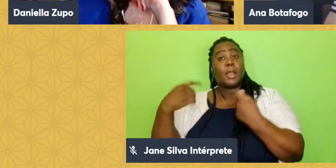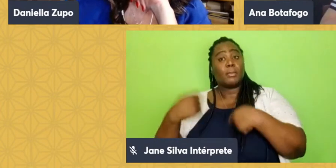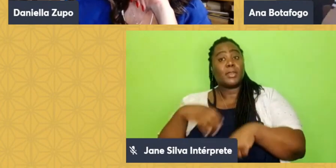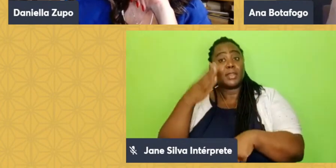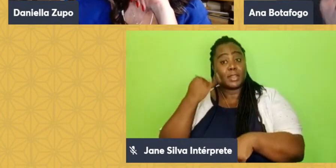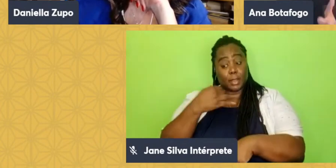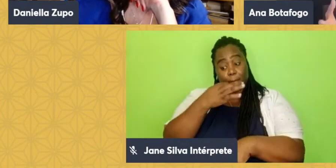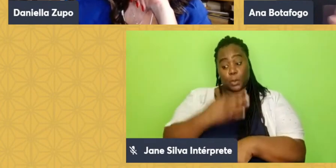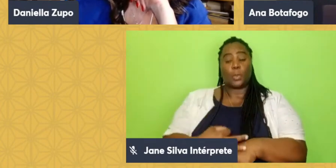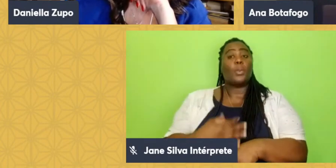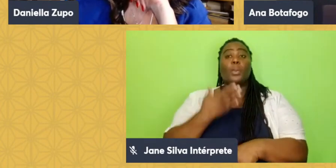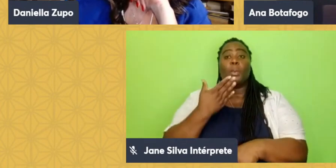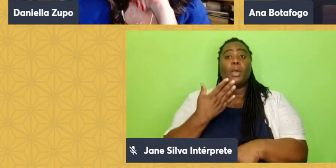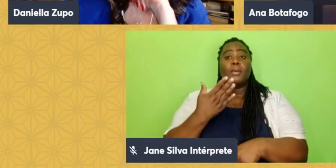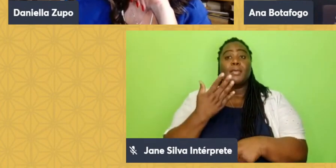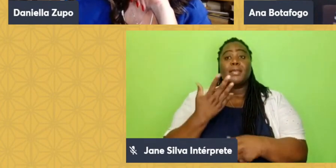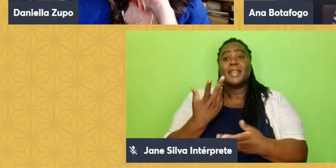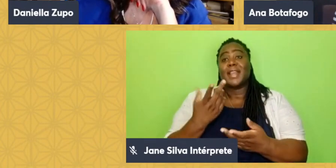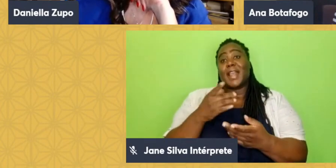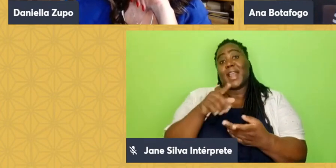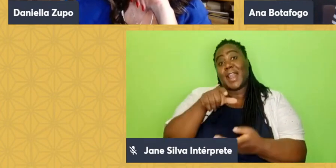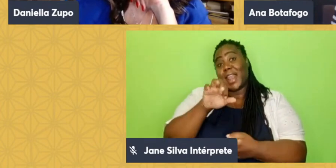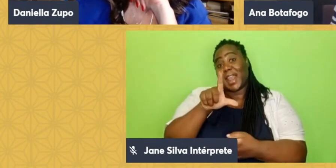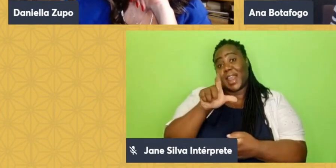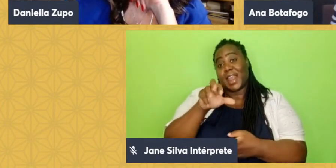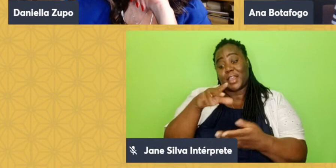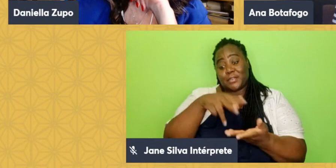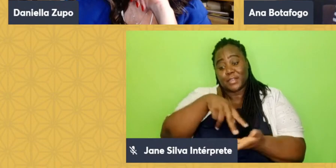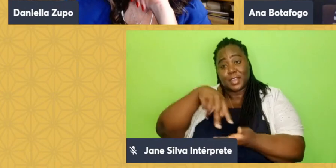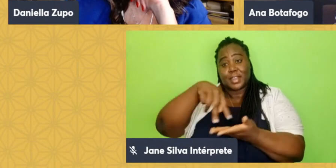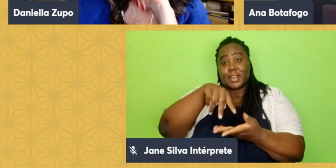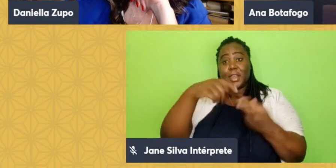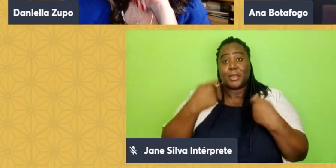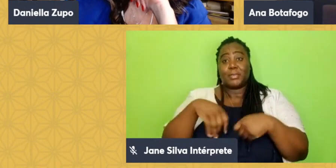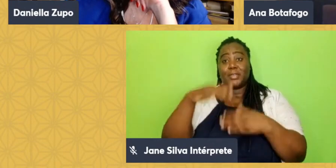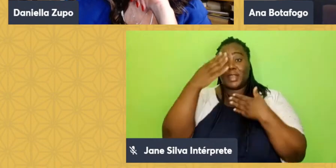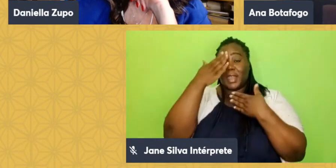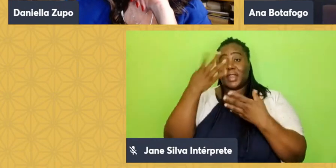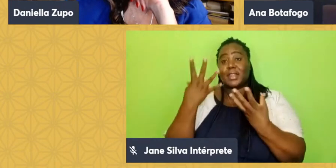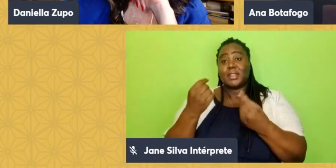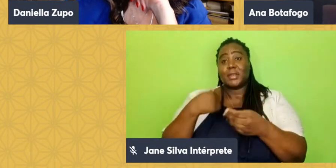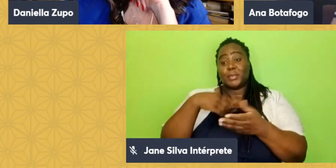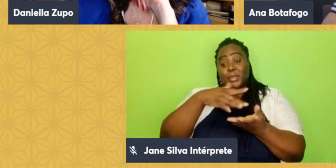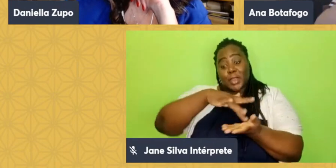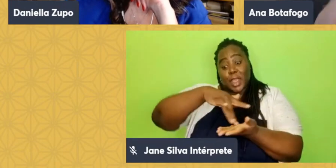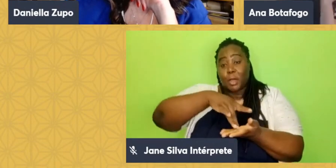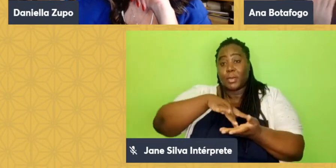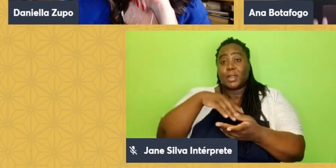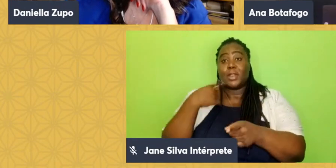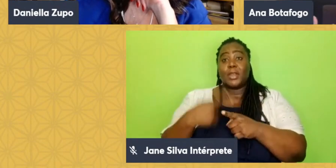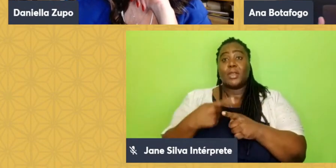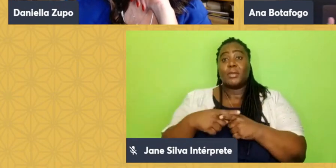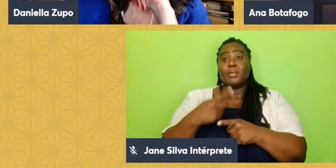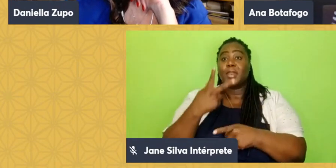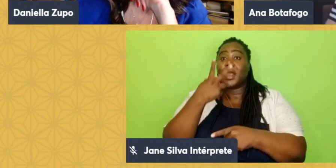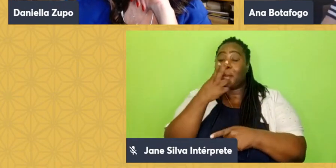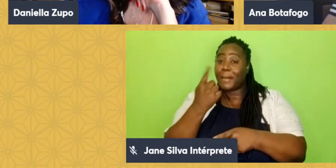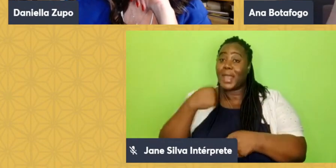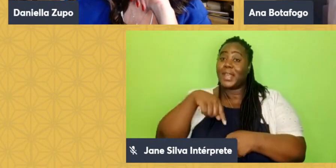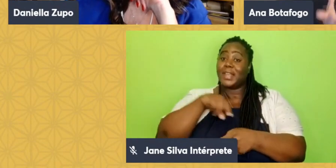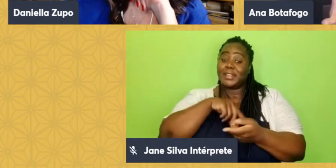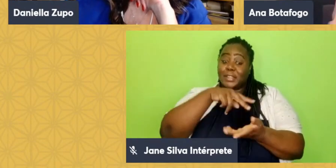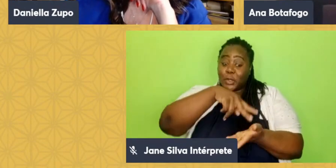precisa tar no Extra e levitar eu preciso dizer que a gente precisa agradecer muito aos bailarinos porque a gente parece que